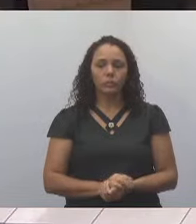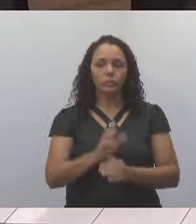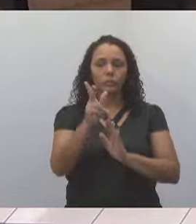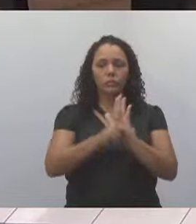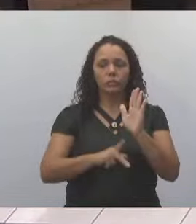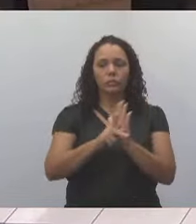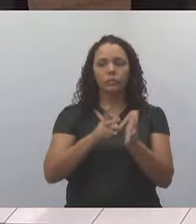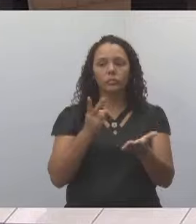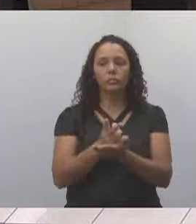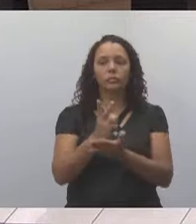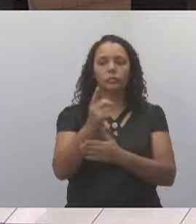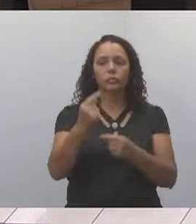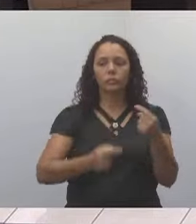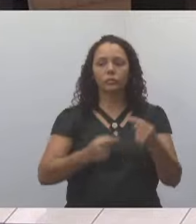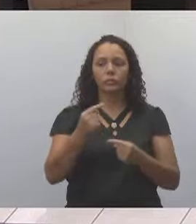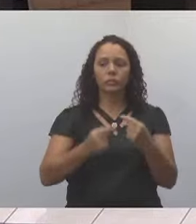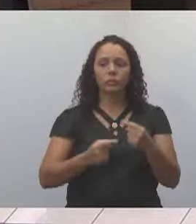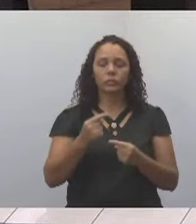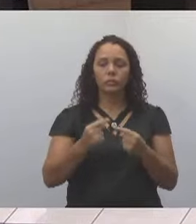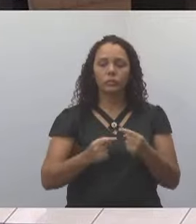Projeto continua em discussão.